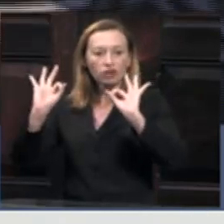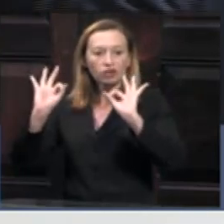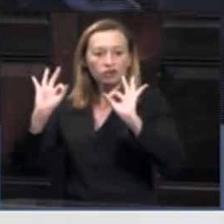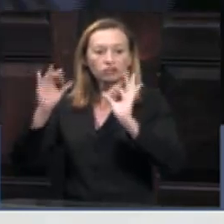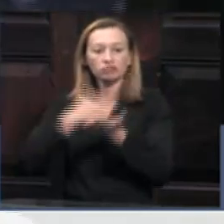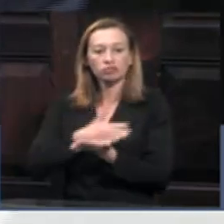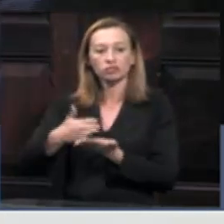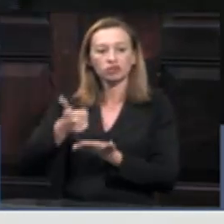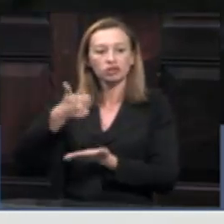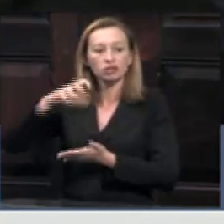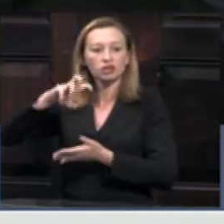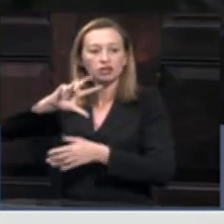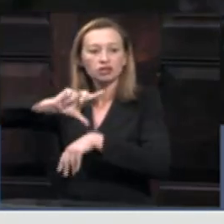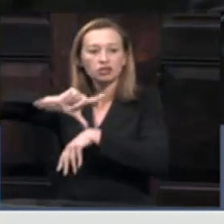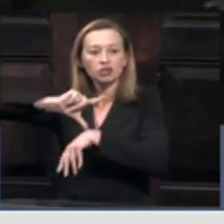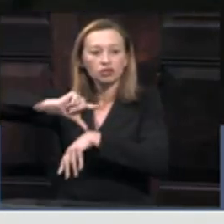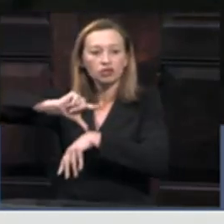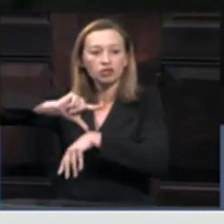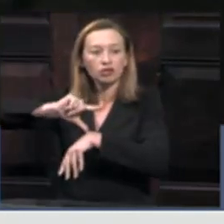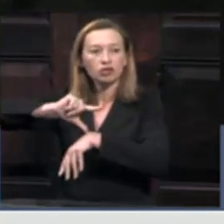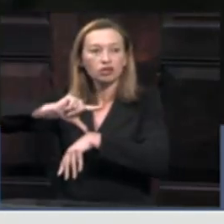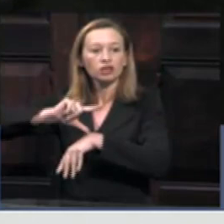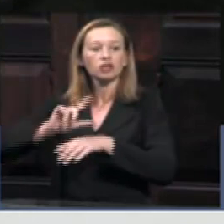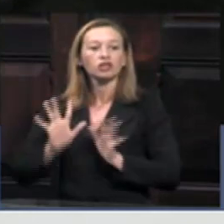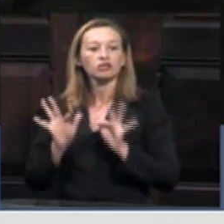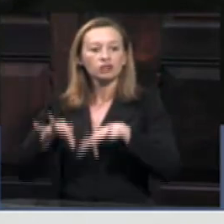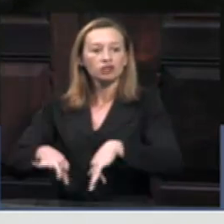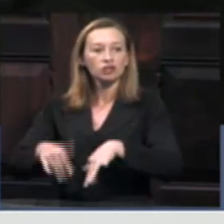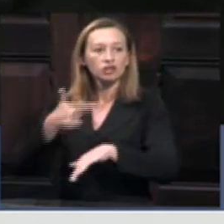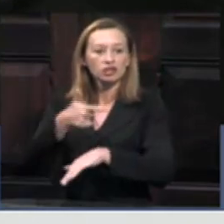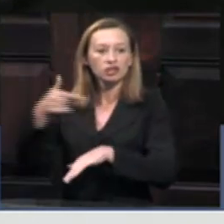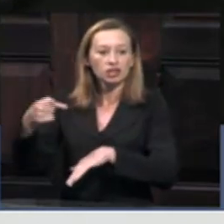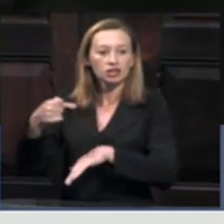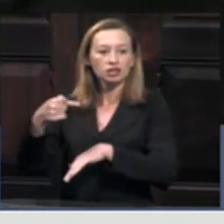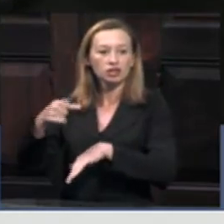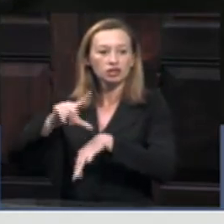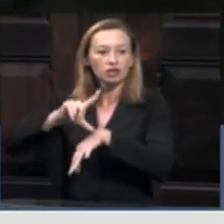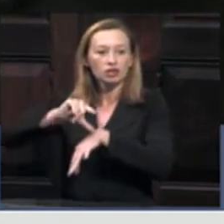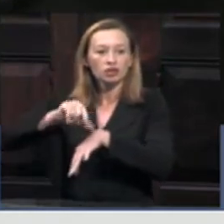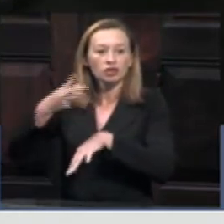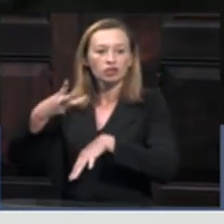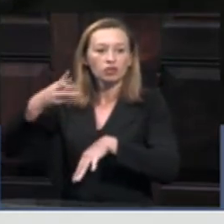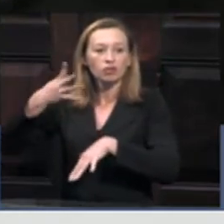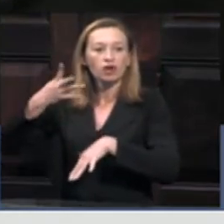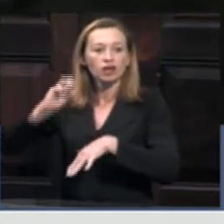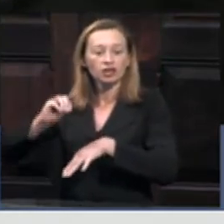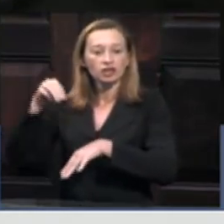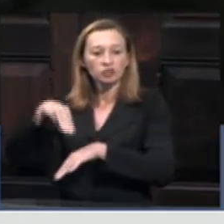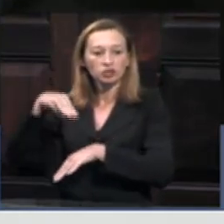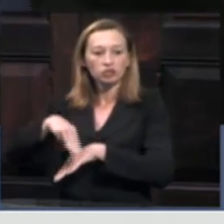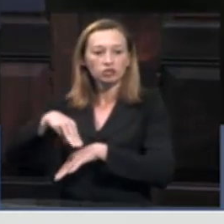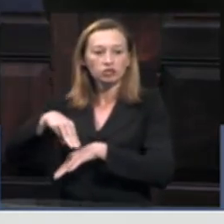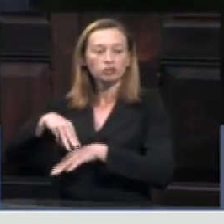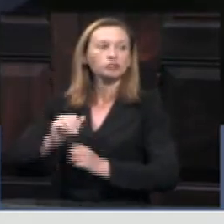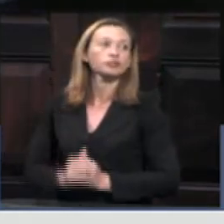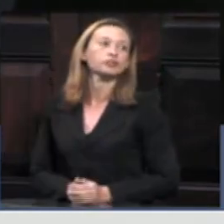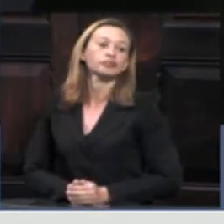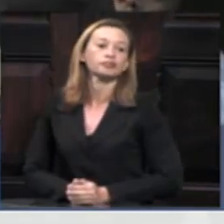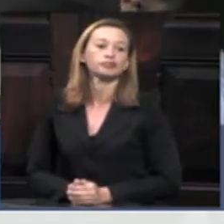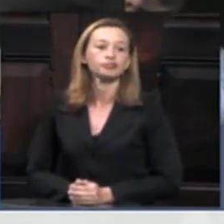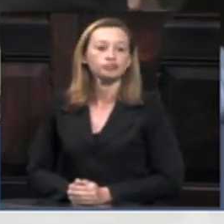que iniciada às 15 horas, encerrou-se às 17 horas e 40 minutos. Essa é a ata, presidente.